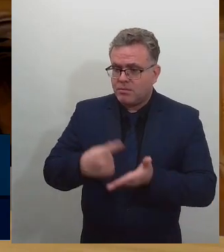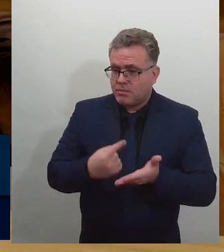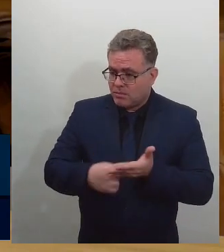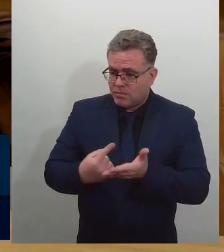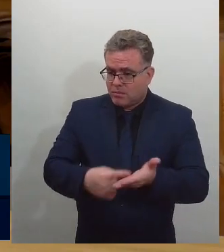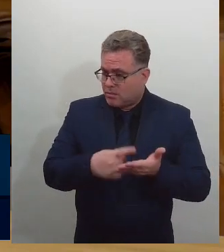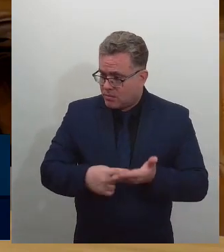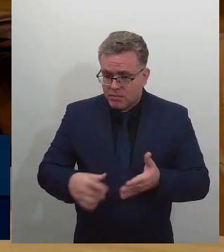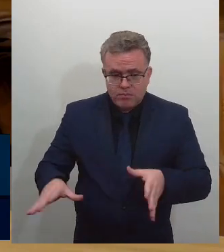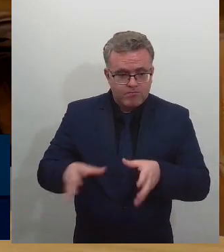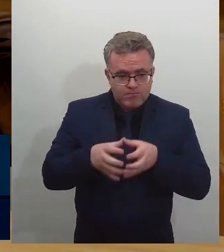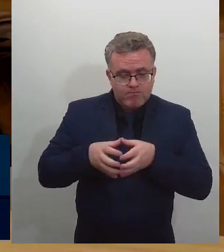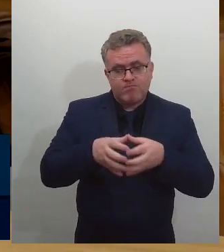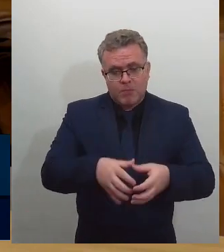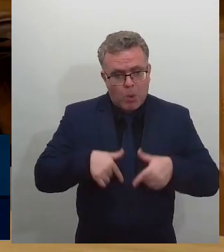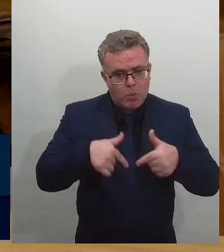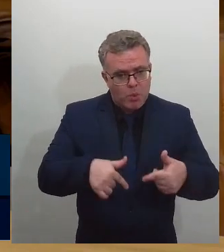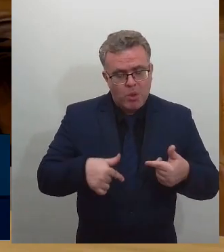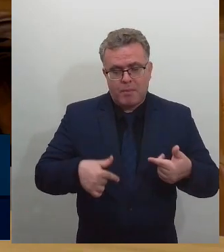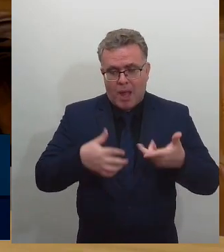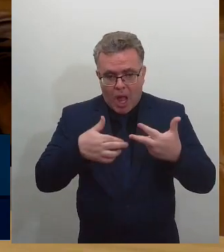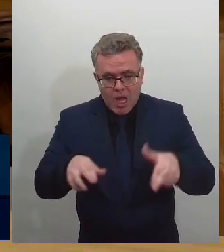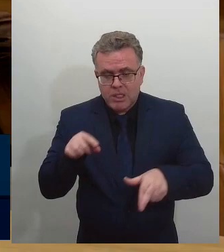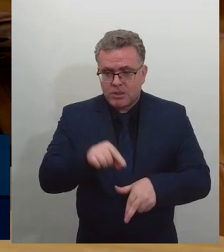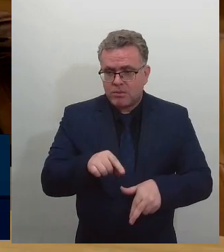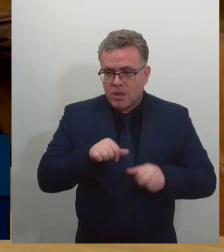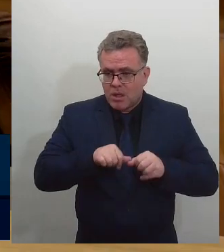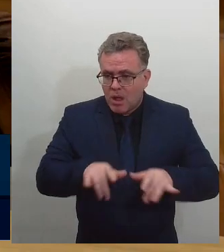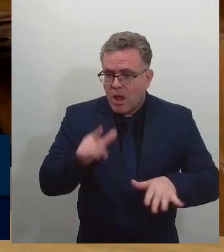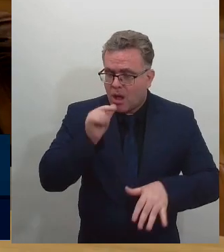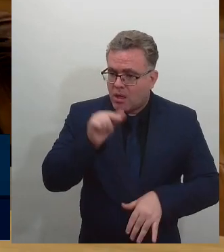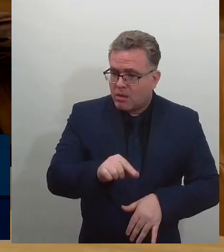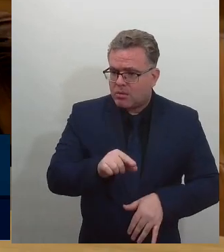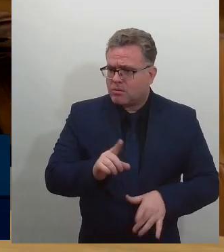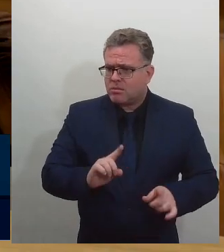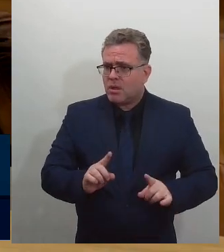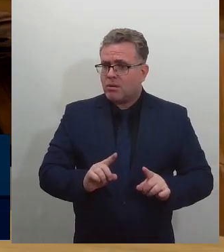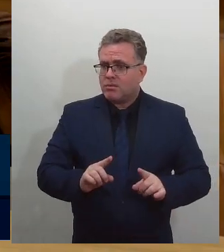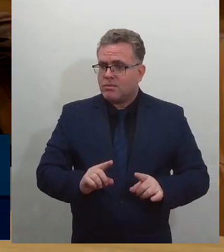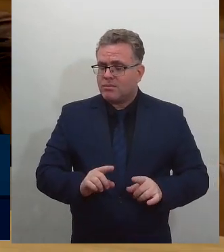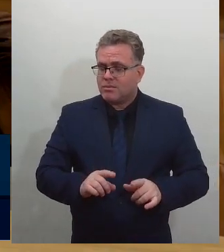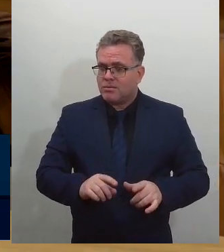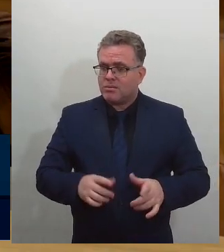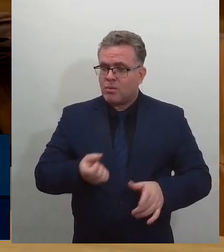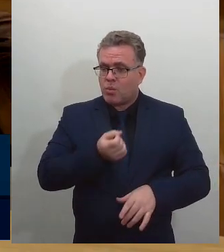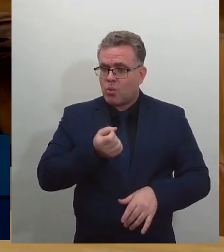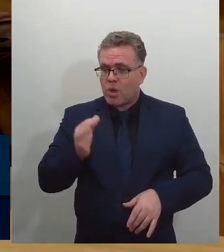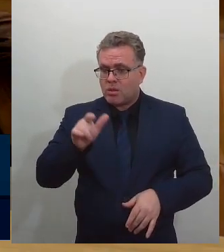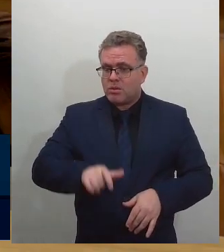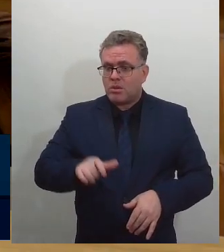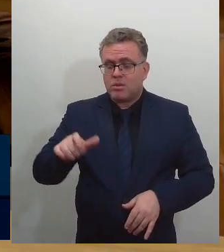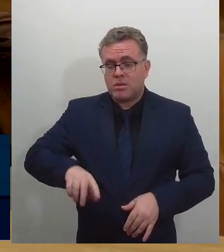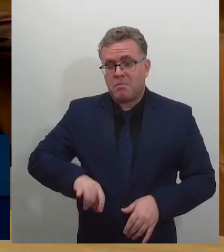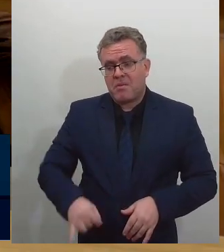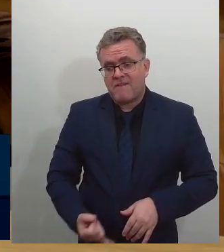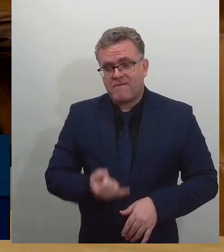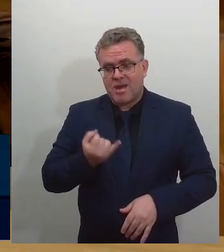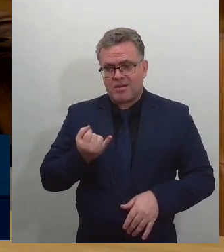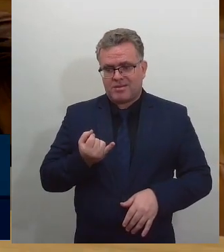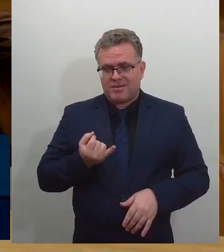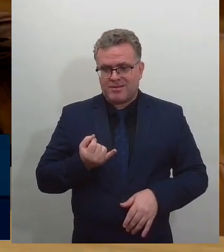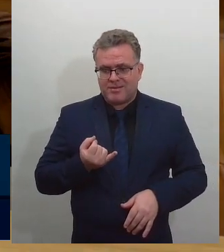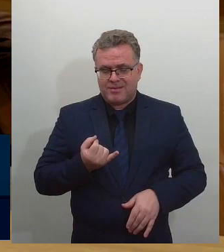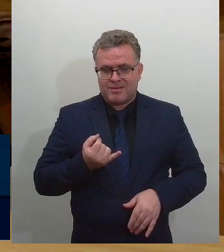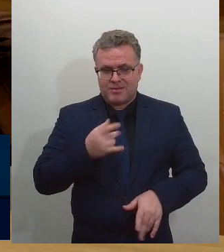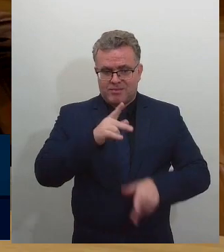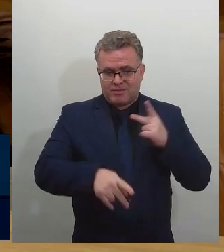forças, para poder a água chegar para aquele povo. Por quê? Muito se utiliza disso. Se utiliza da miséria daquele povo para